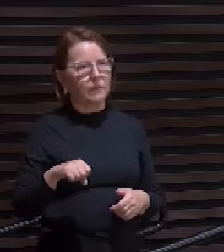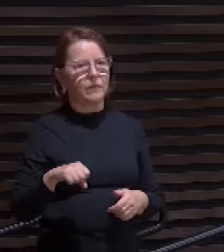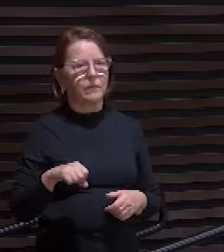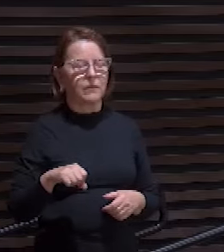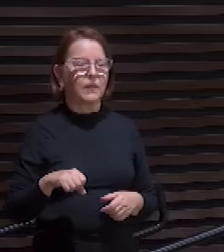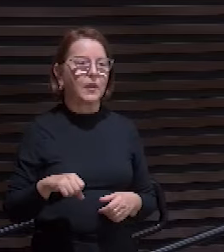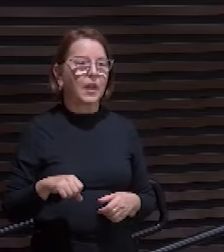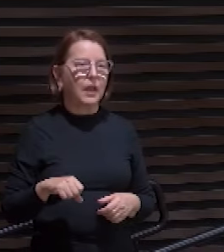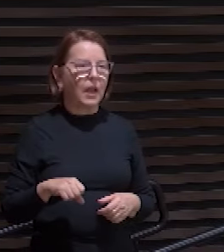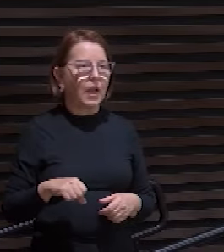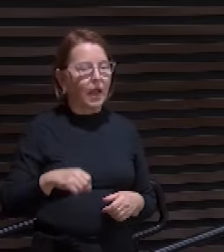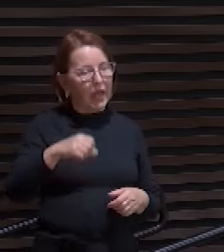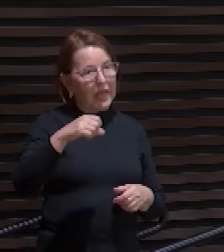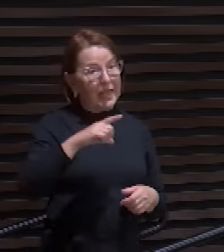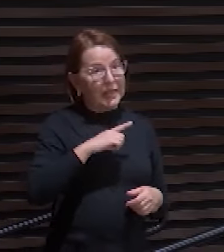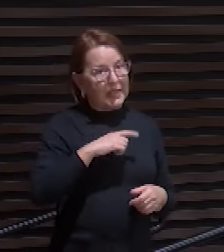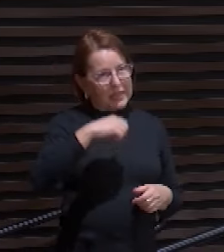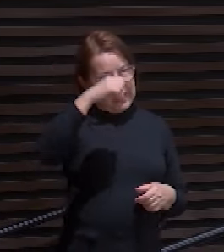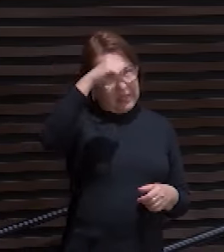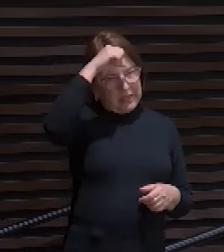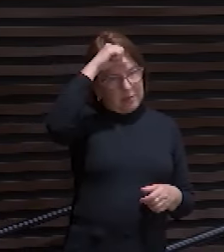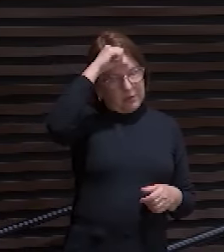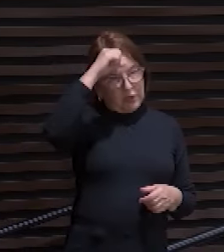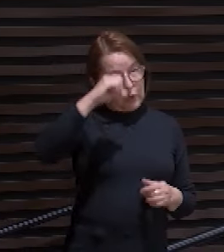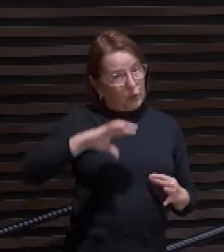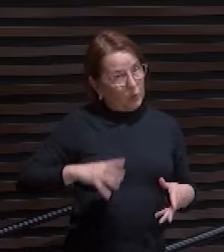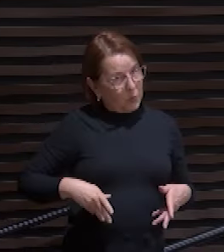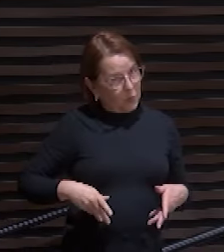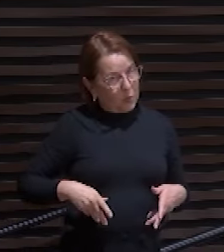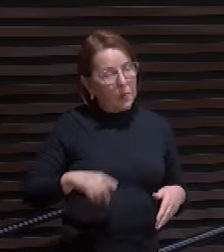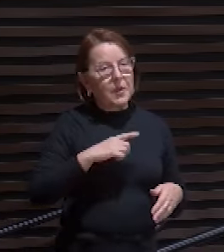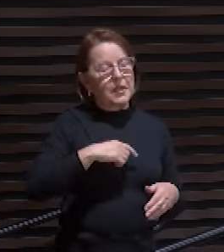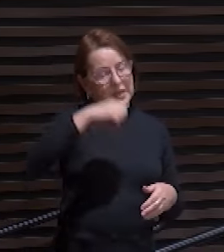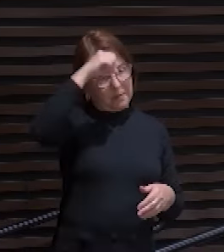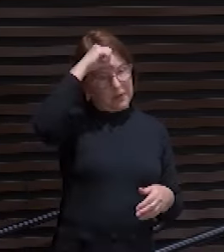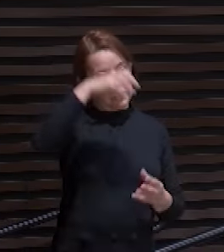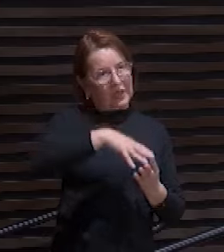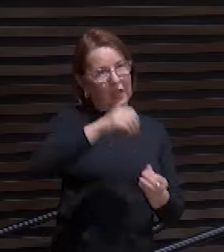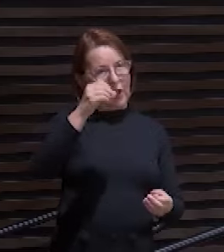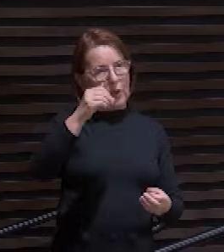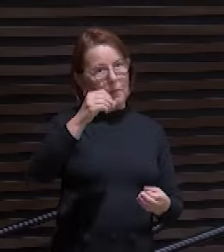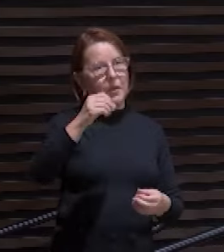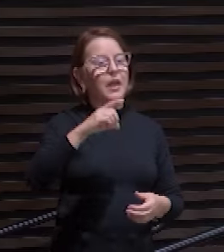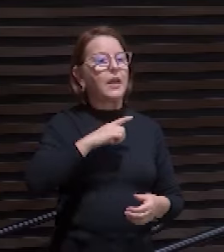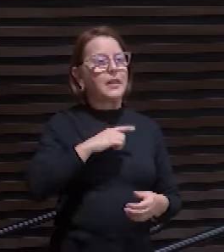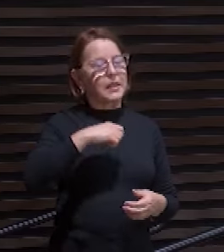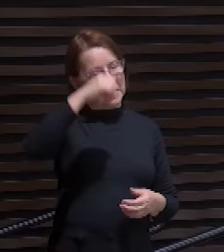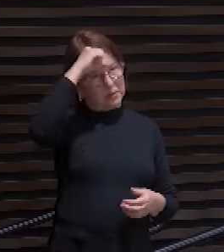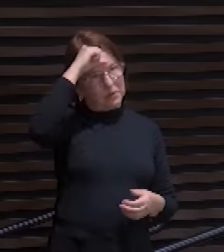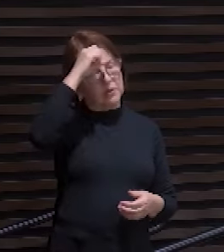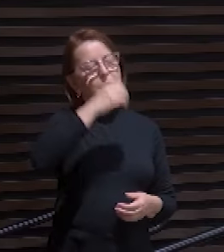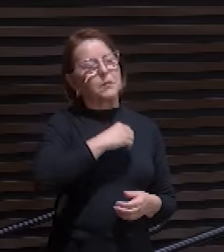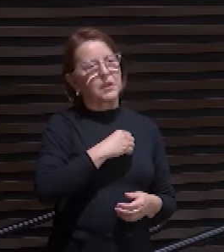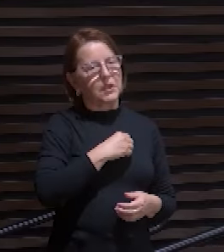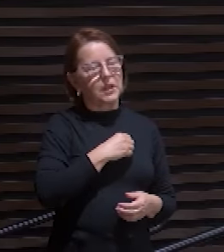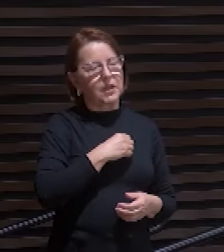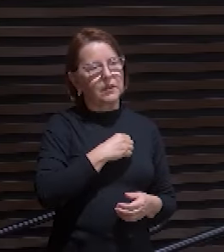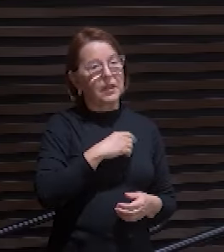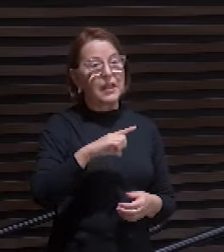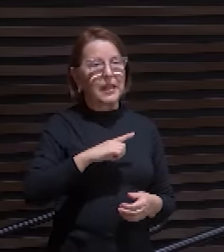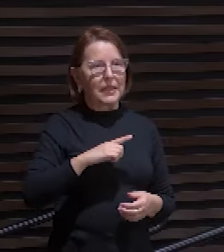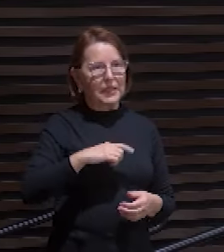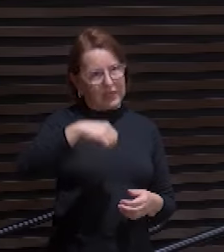que tem depressão que é física, tem depressão que é alma, tem depressão que é pecado, tem depressão que é